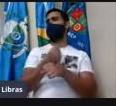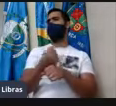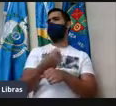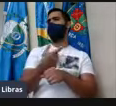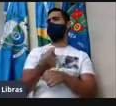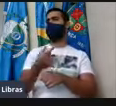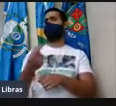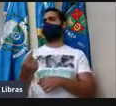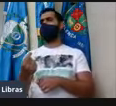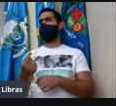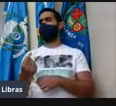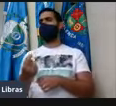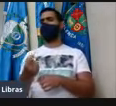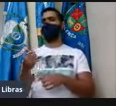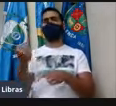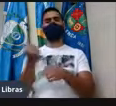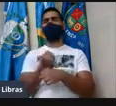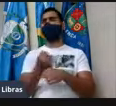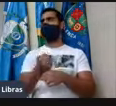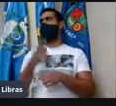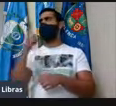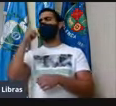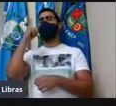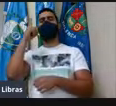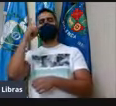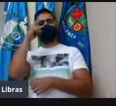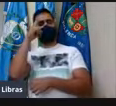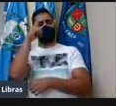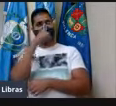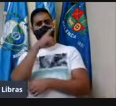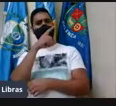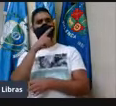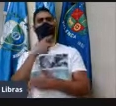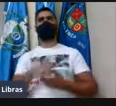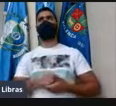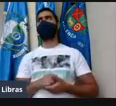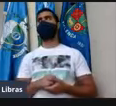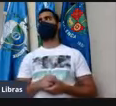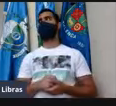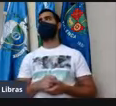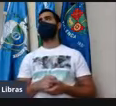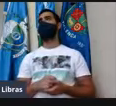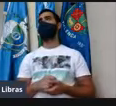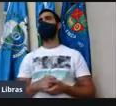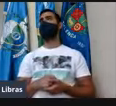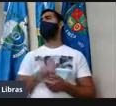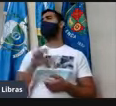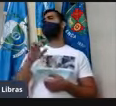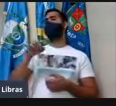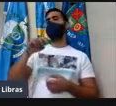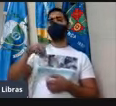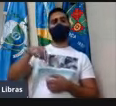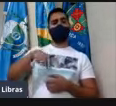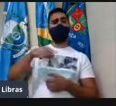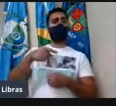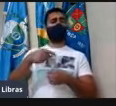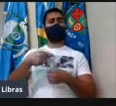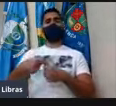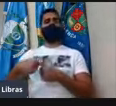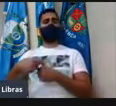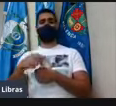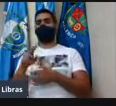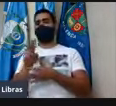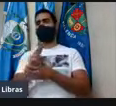2020, um ano de muita dificuldade, e isso daí a nível de mundo inteiro, não é só no